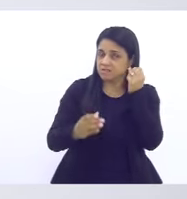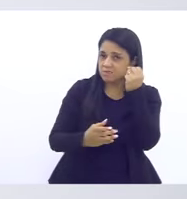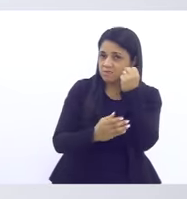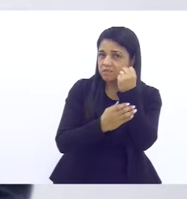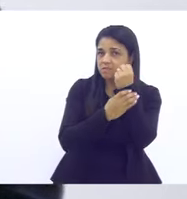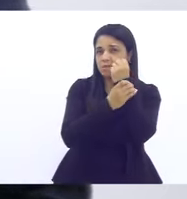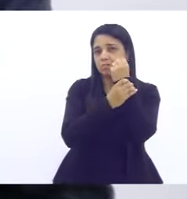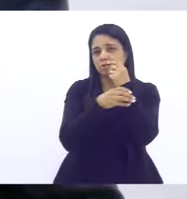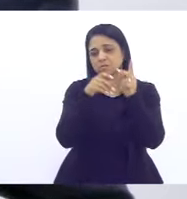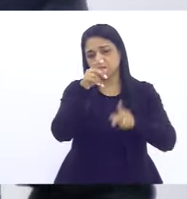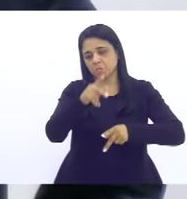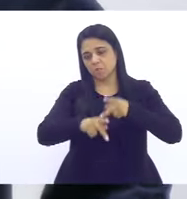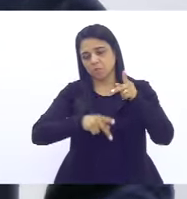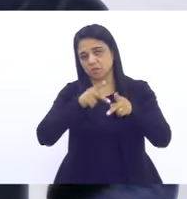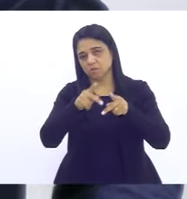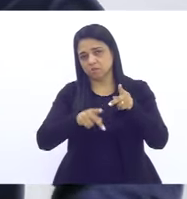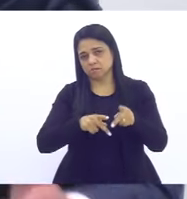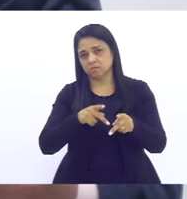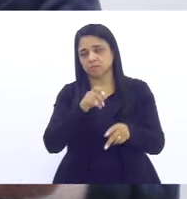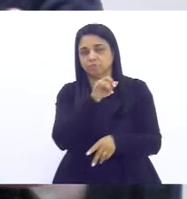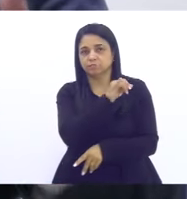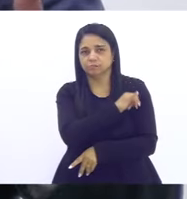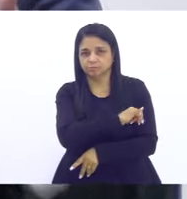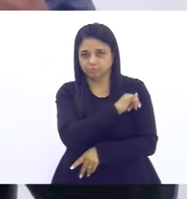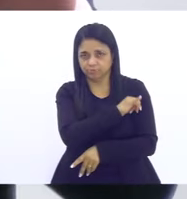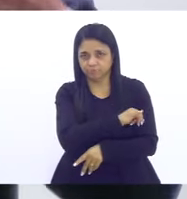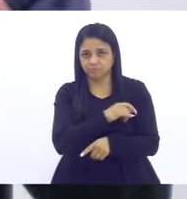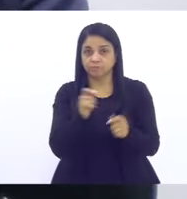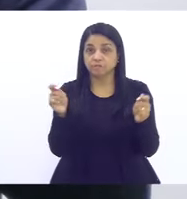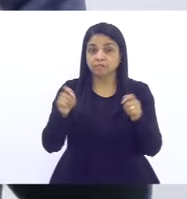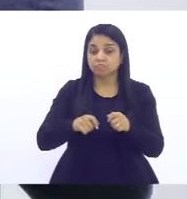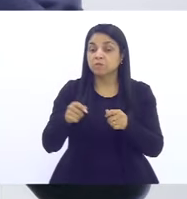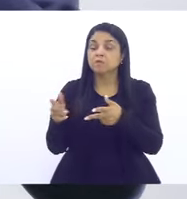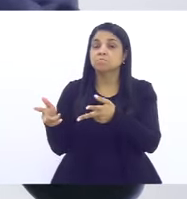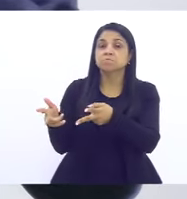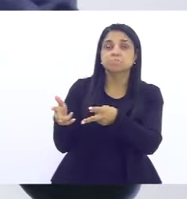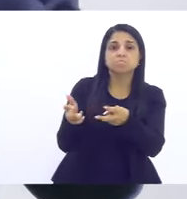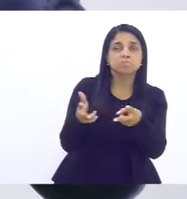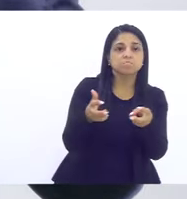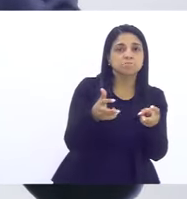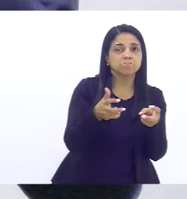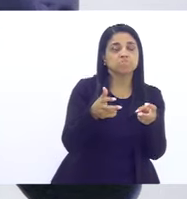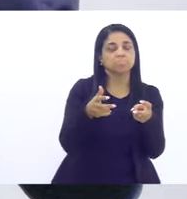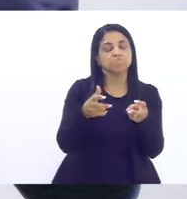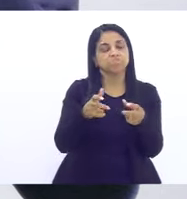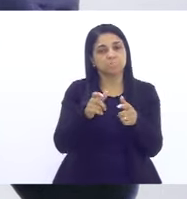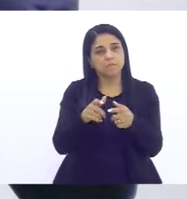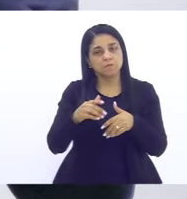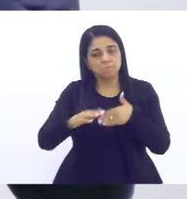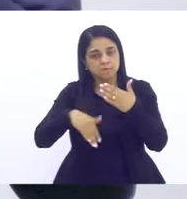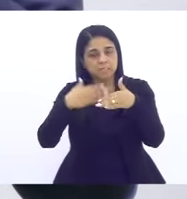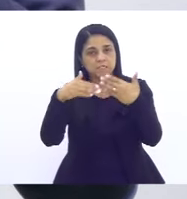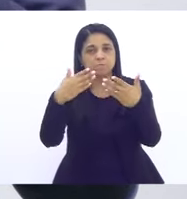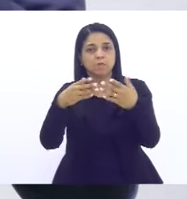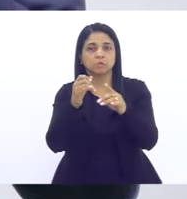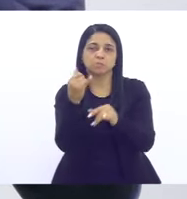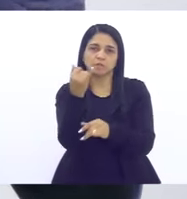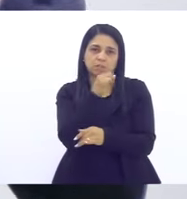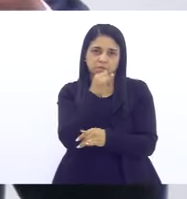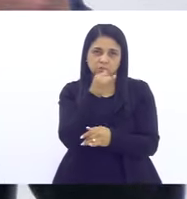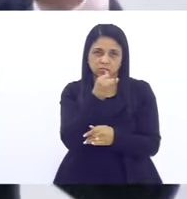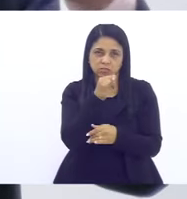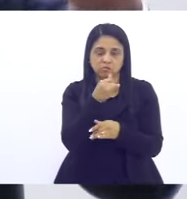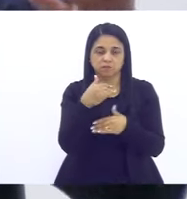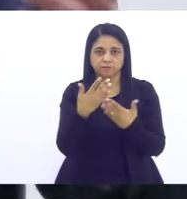para a população do Estado do Rio de Janeiro naquilo que a gente enxerga de potencial e crescimento energético